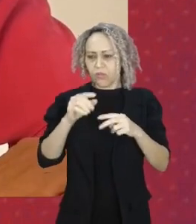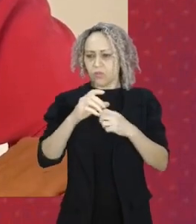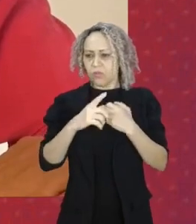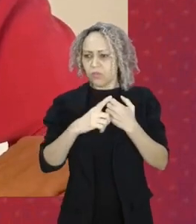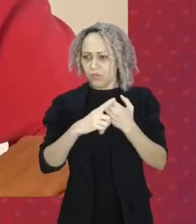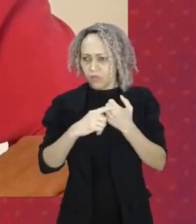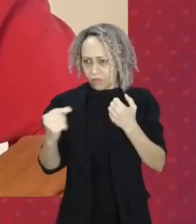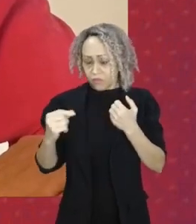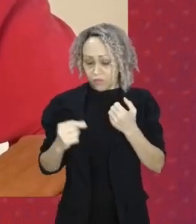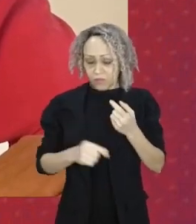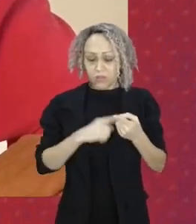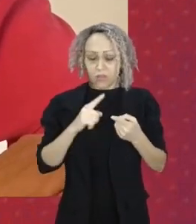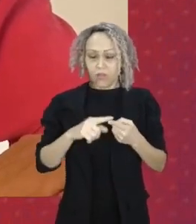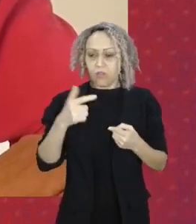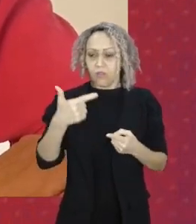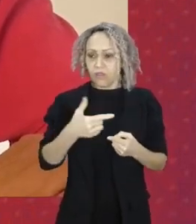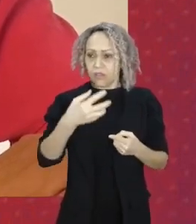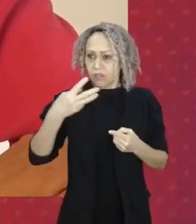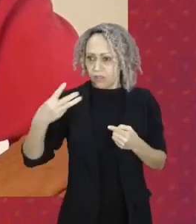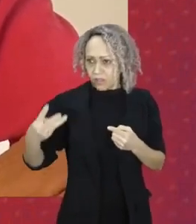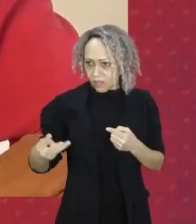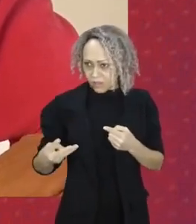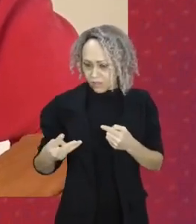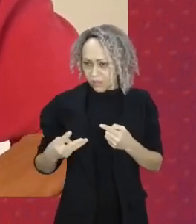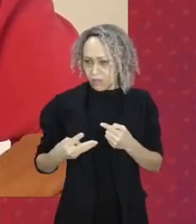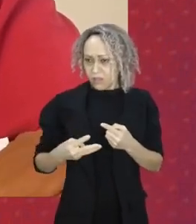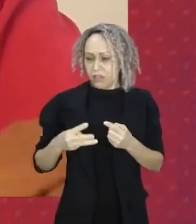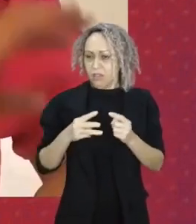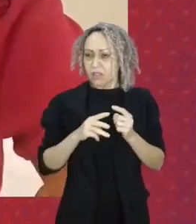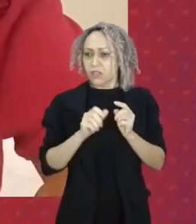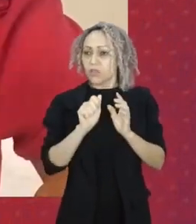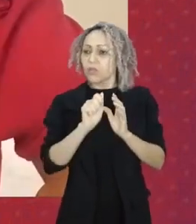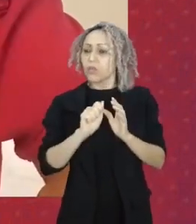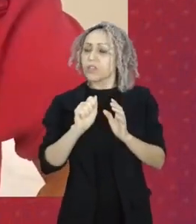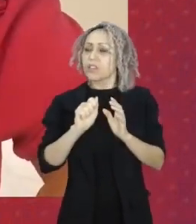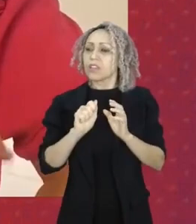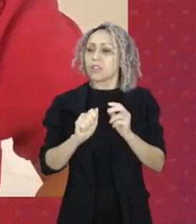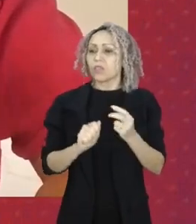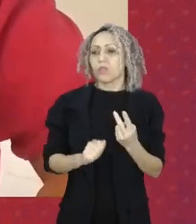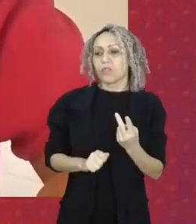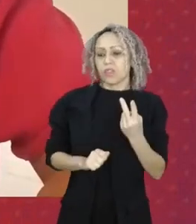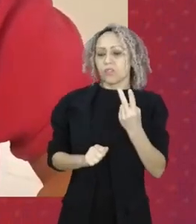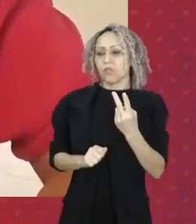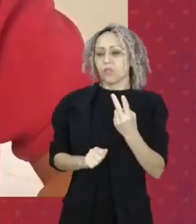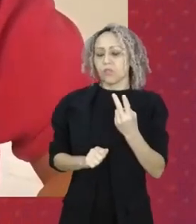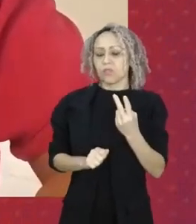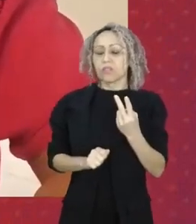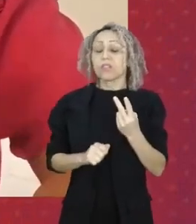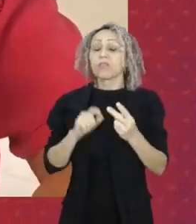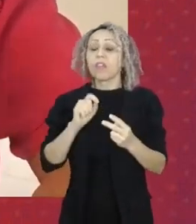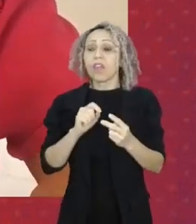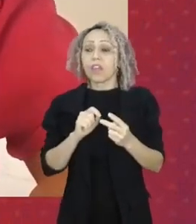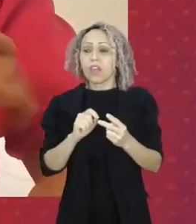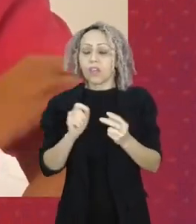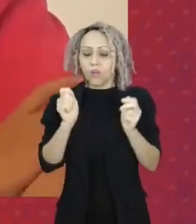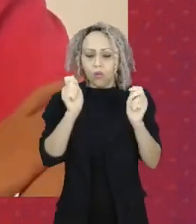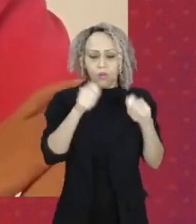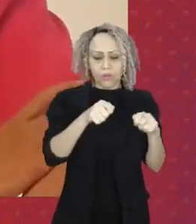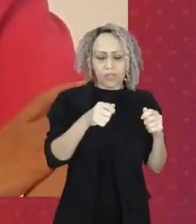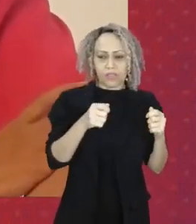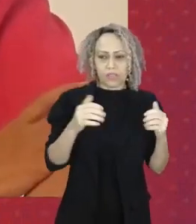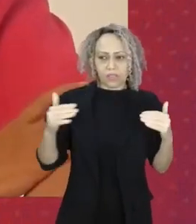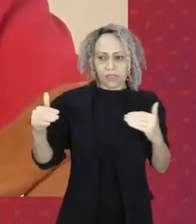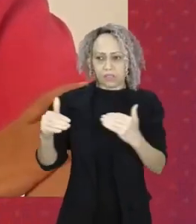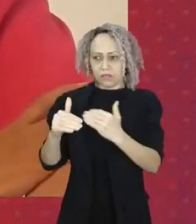O artigo 23 do inciso 2º, que estabelece competências comum